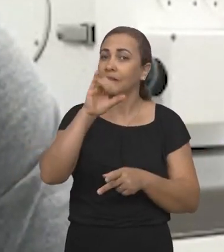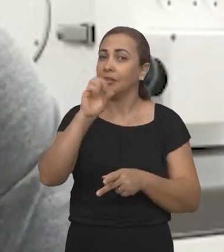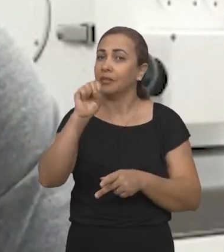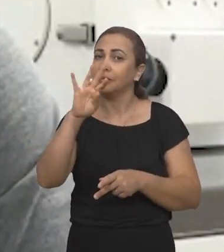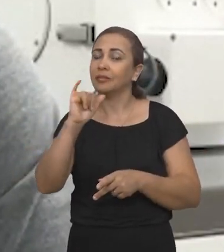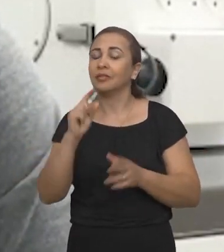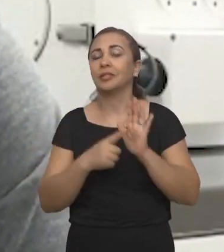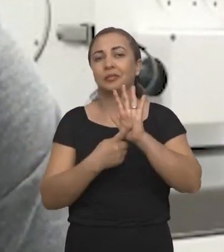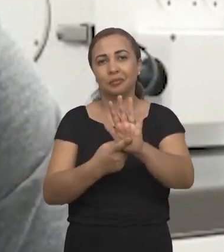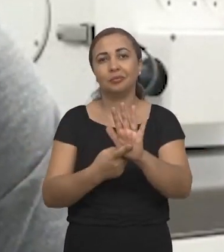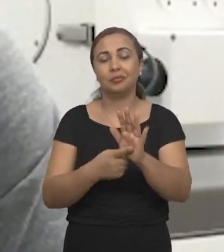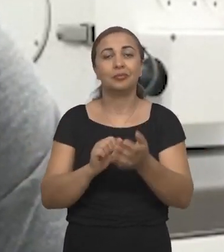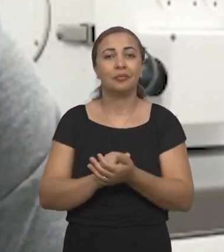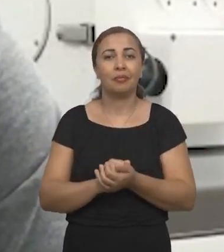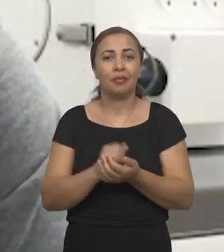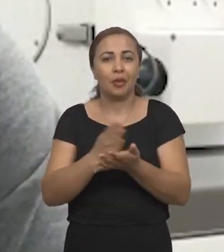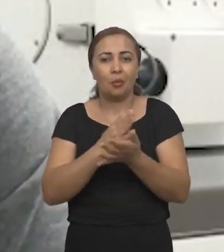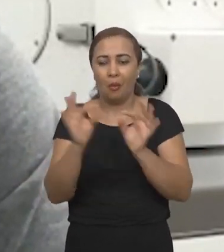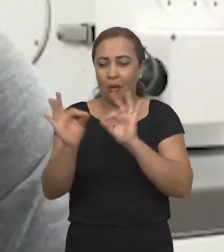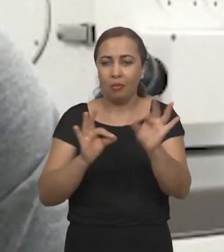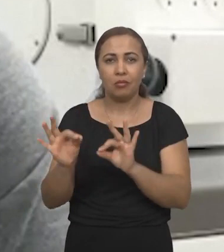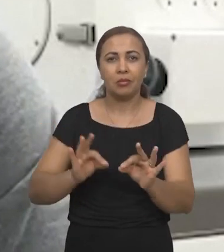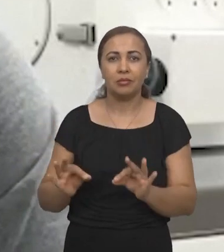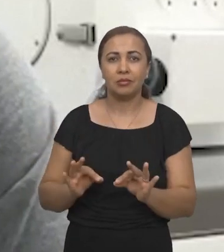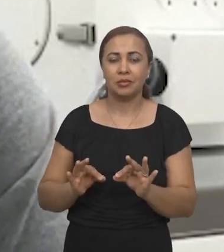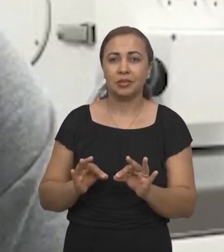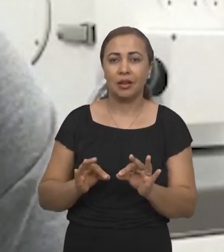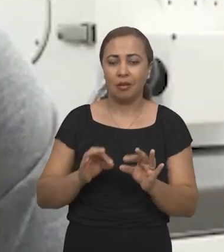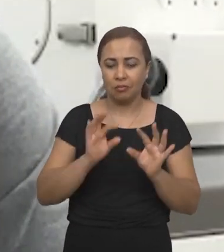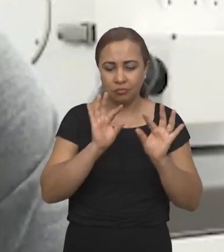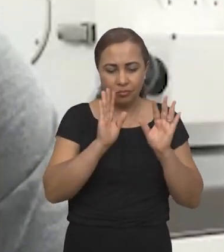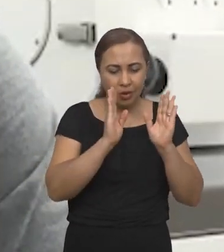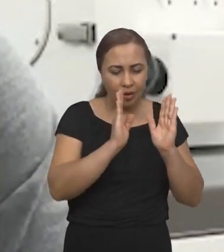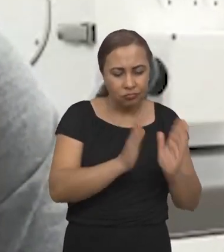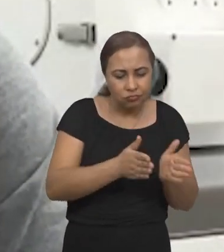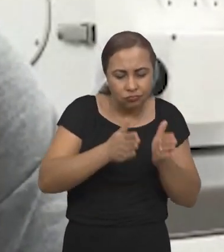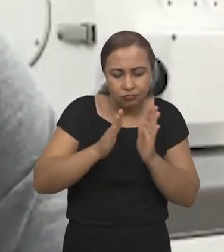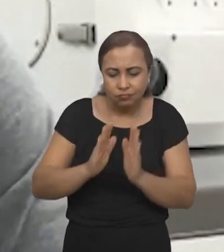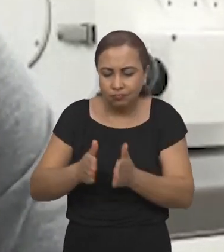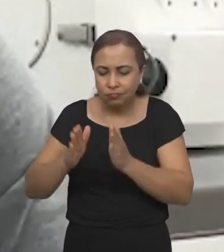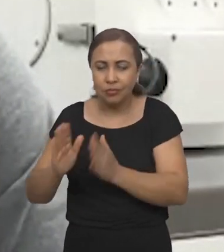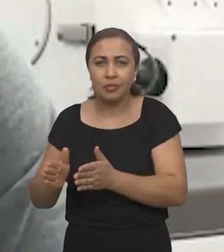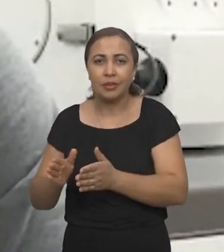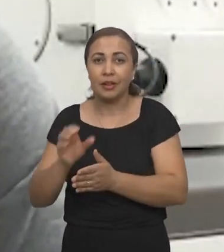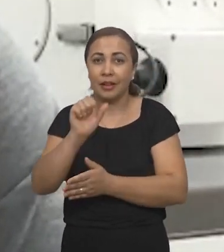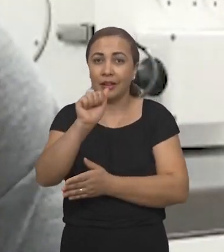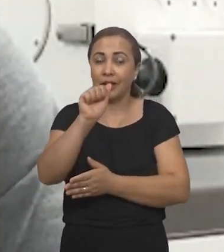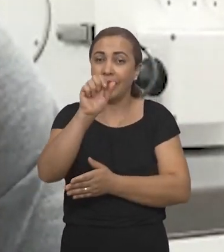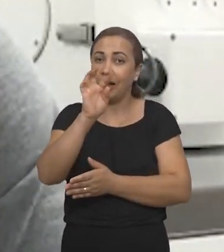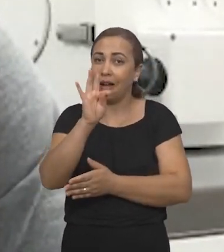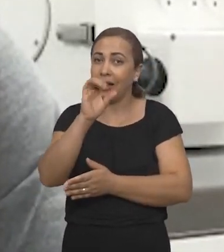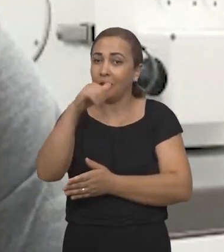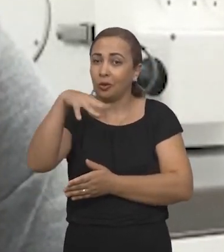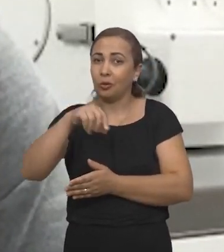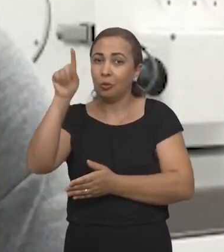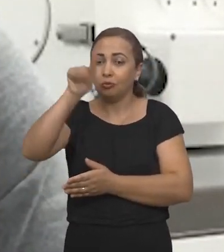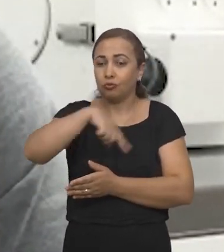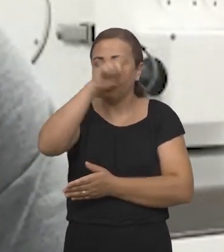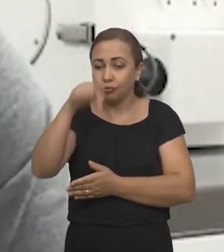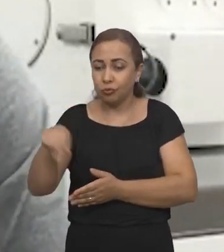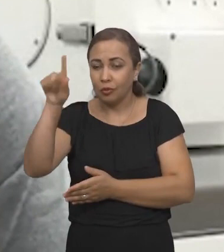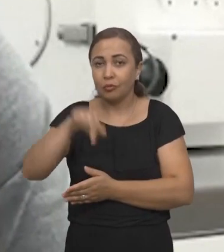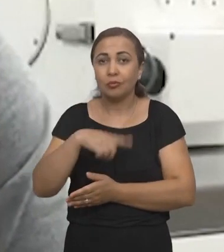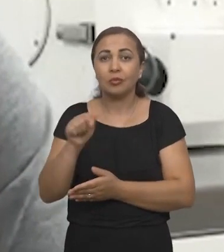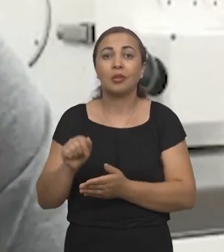que apresentam uma organização periódica, um arranjo periódico dos seus átomos, os quase-cristais apresentam um